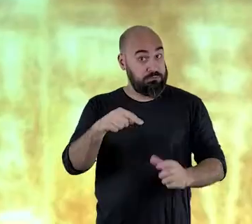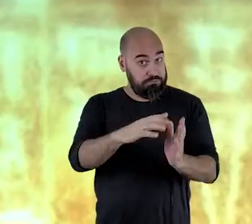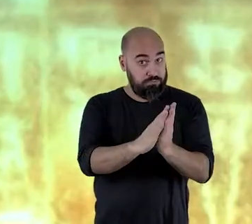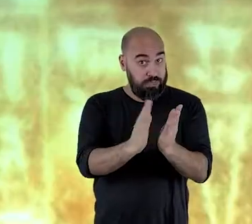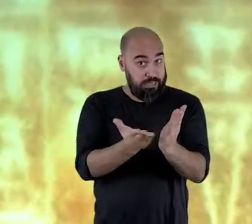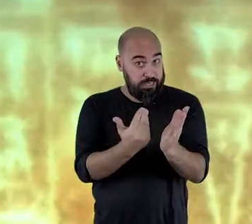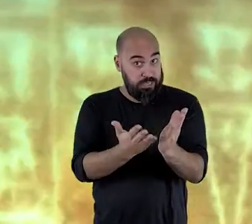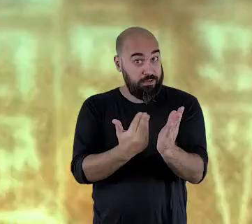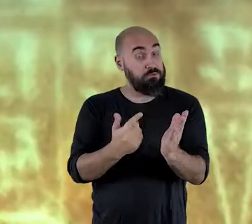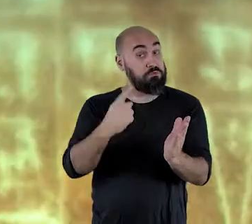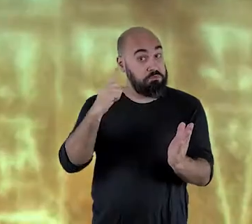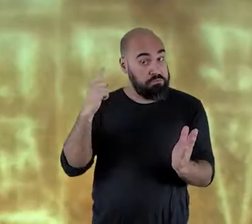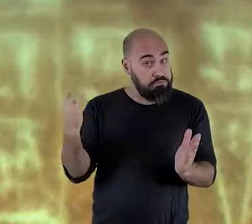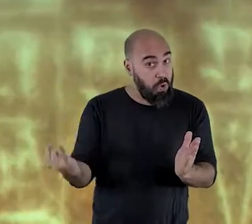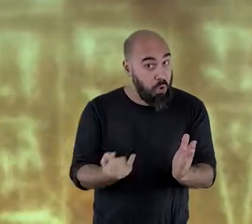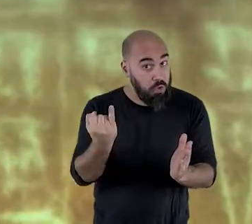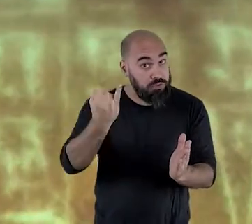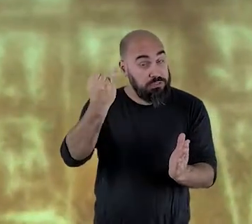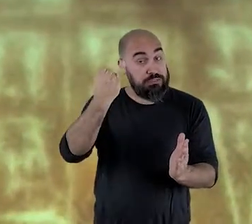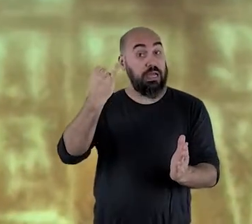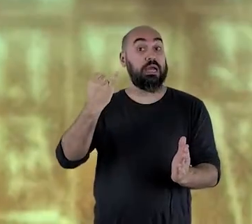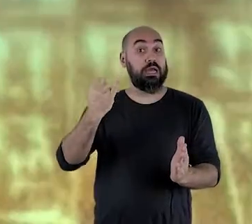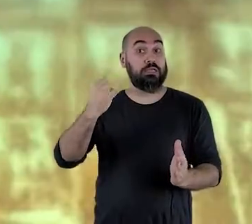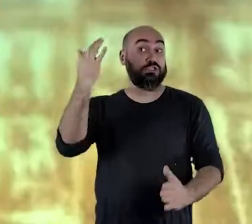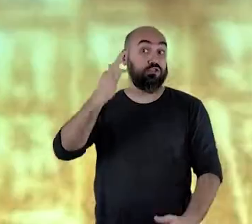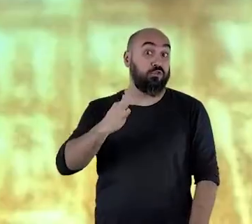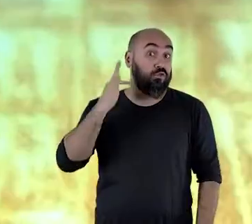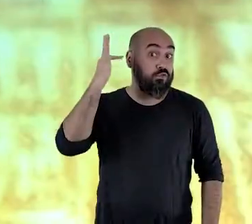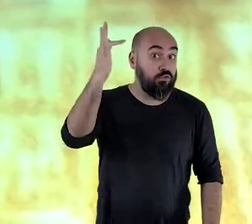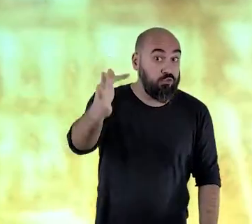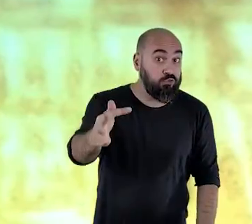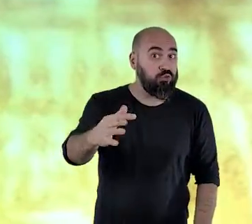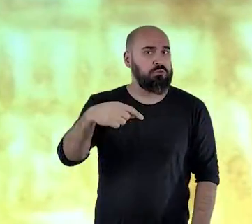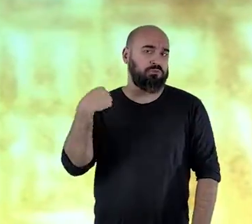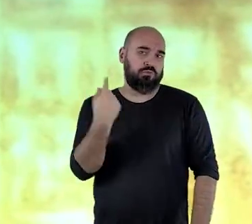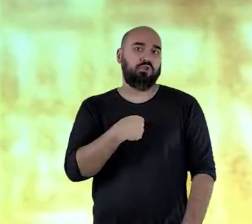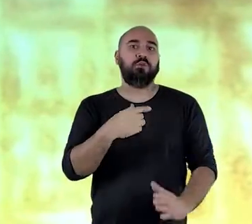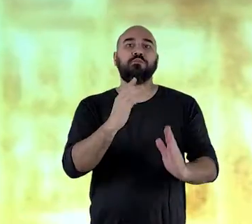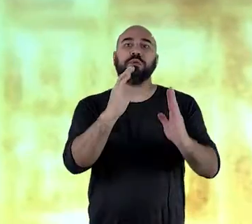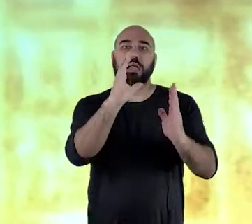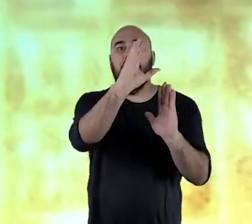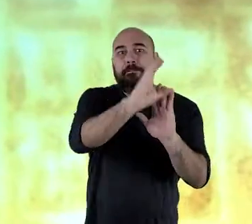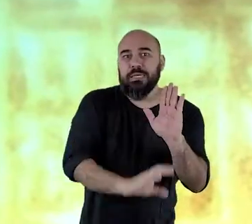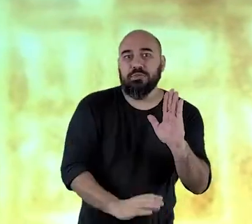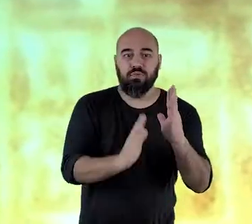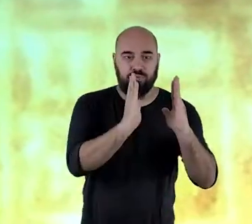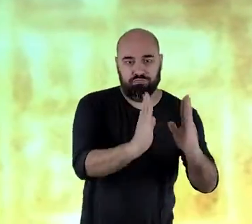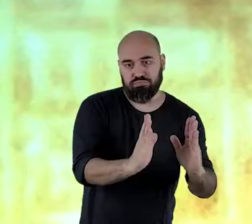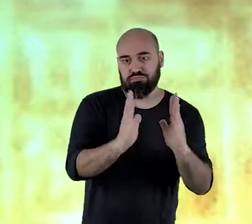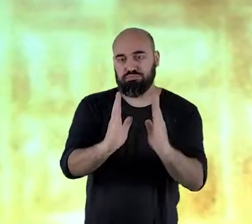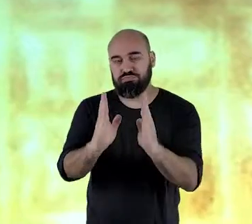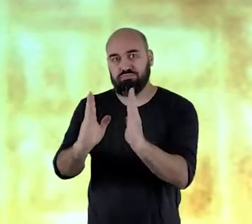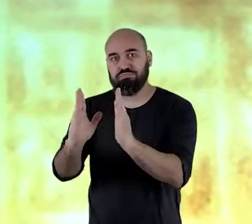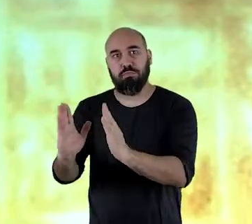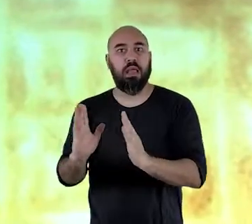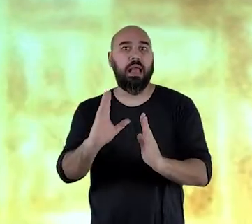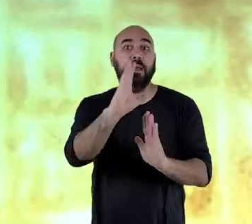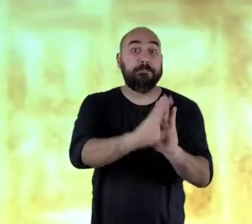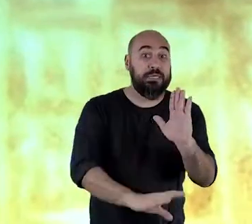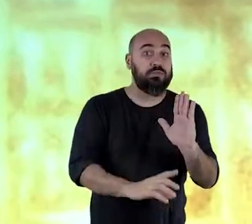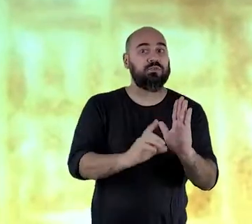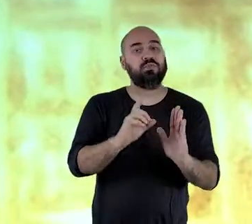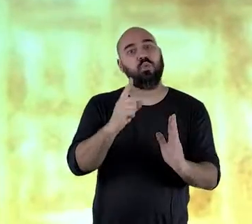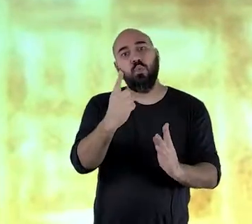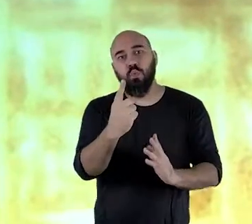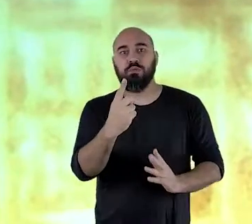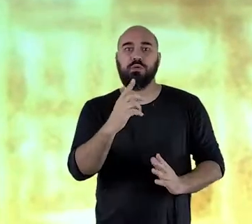Daniel. Serão programas onde nós vamos estudar capítulo por capítulo. Então, hoje temos o capítulo 1, e na semana